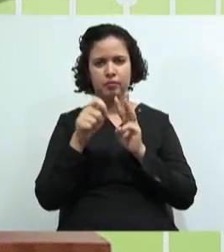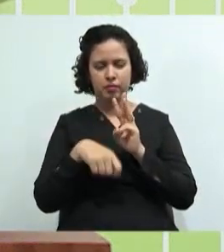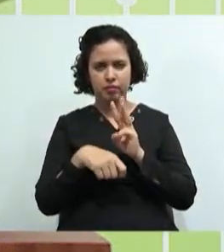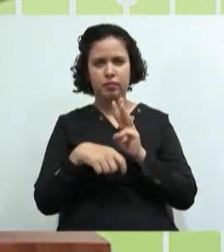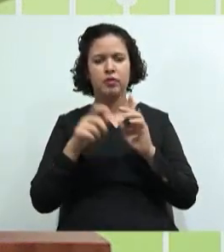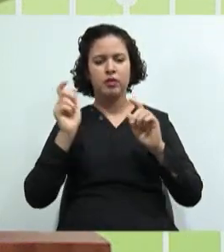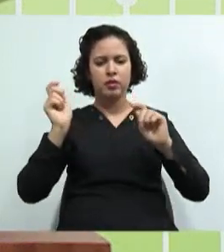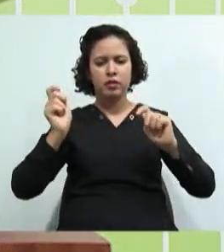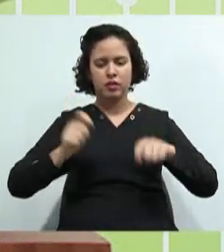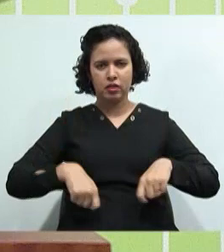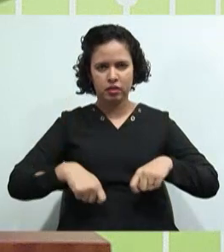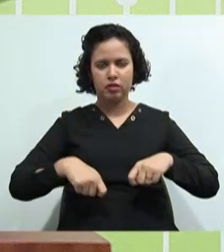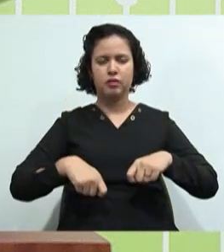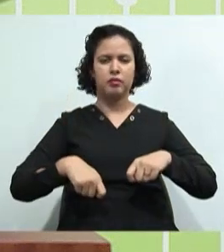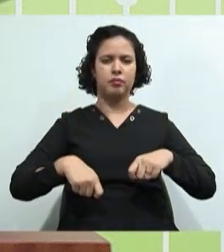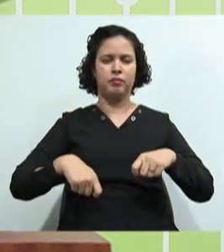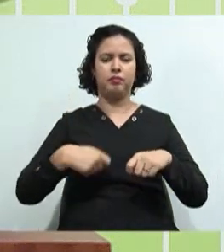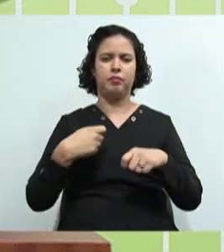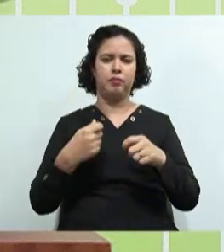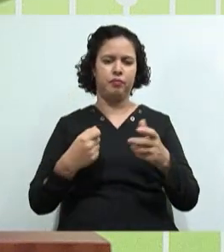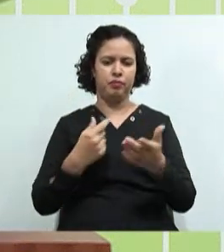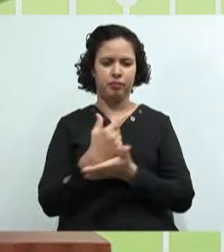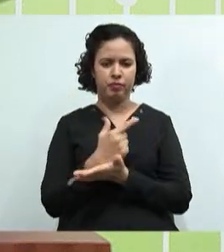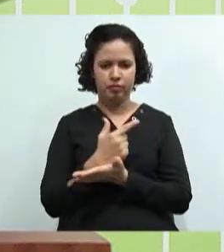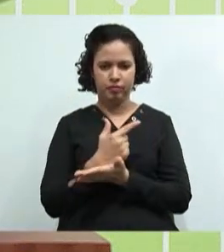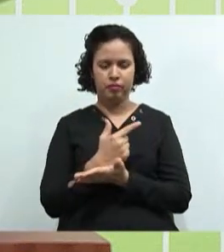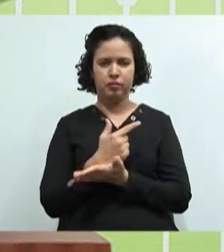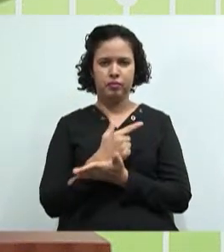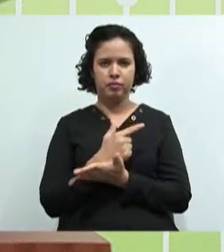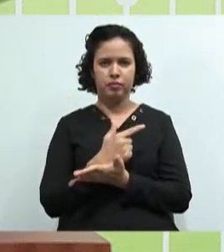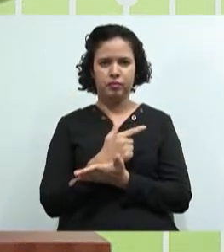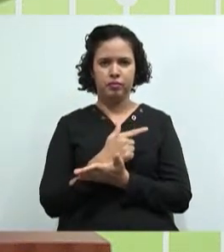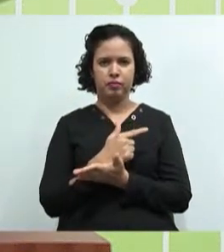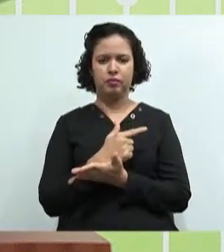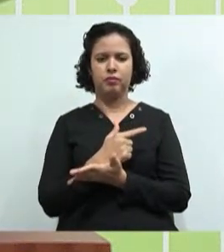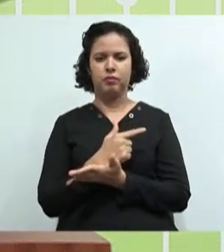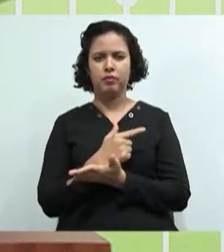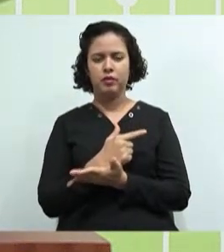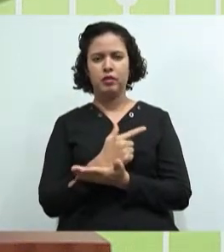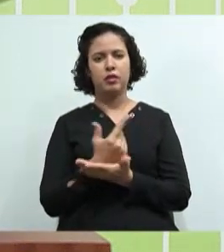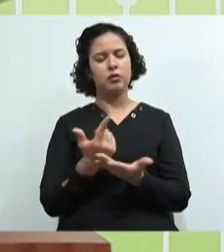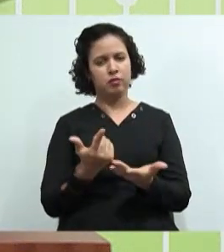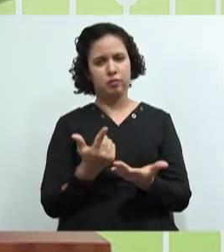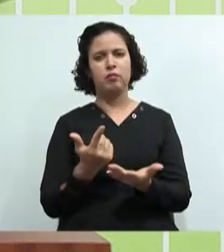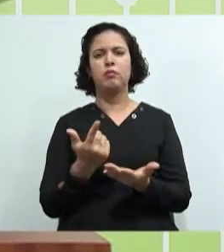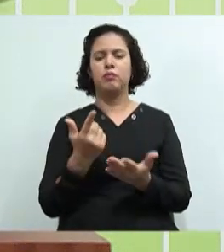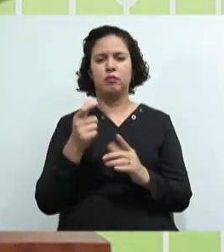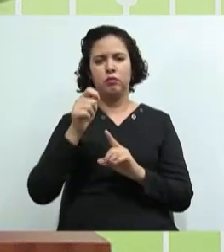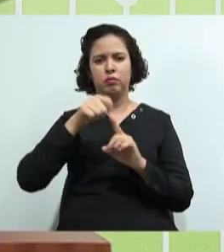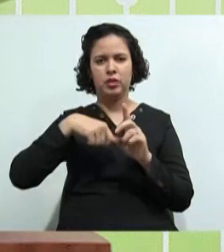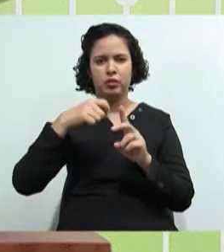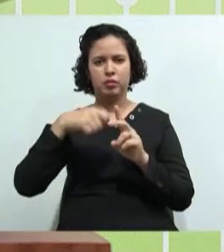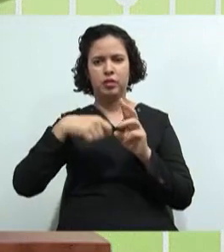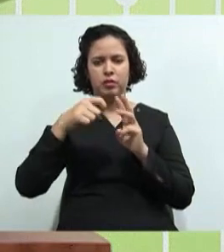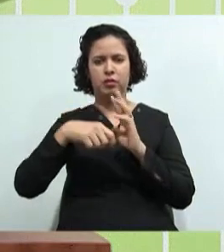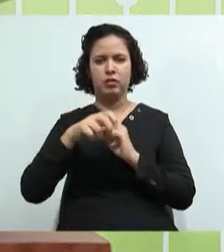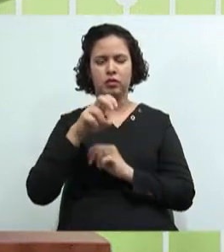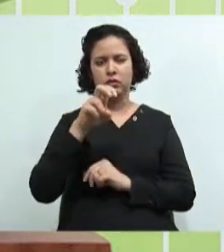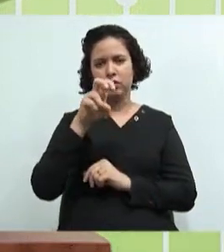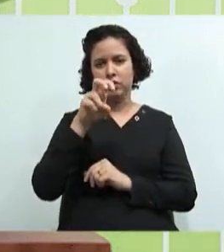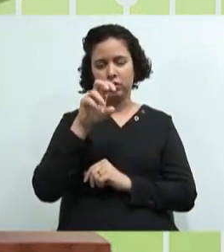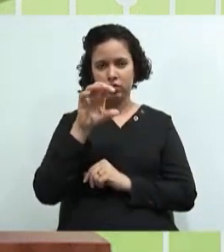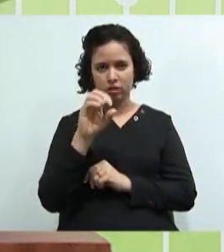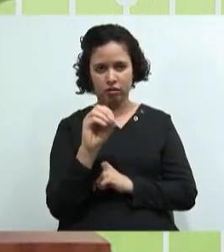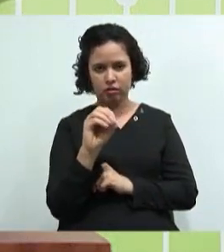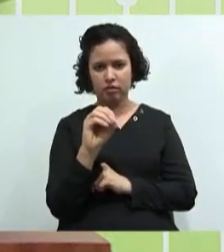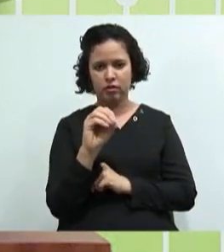50 meses, R$1.000 por mês, você vai guardar e em 50 meses você vai lá e compra seu carro à vista. É claro, vamos